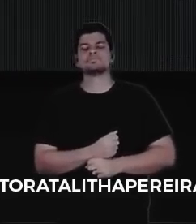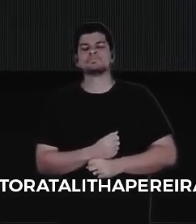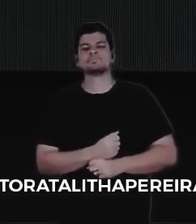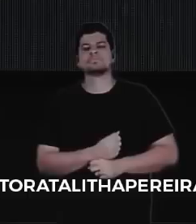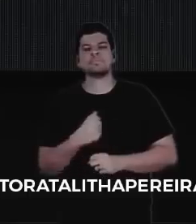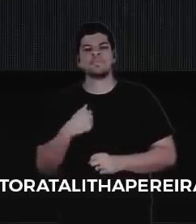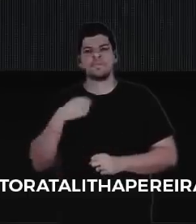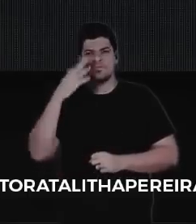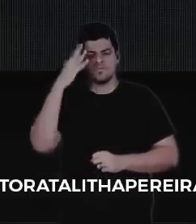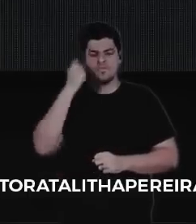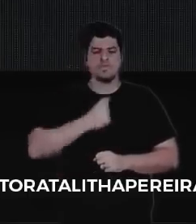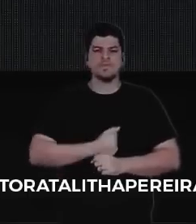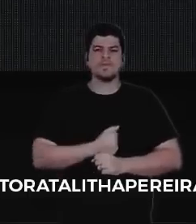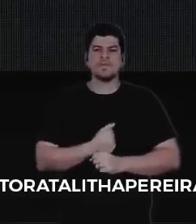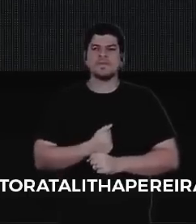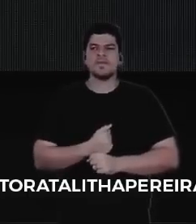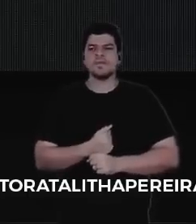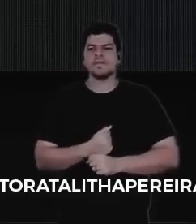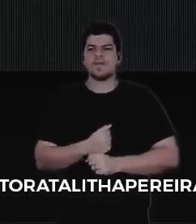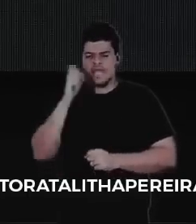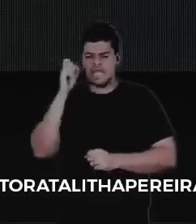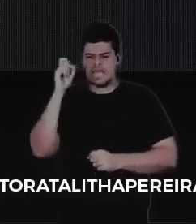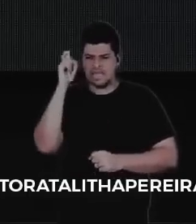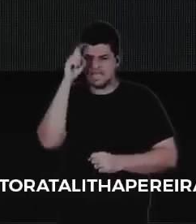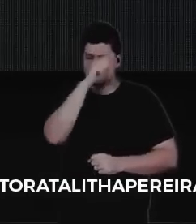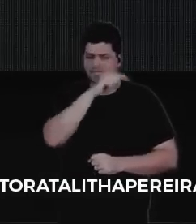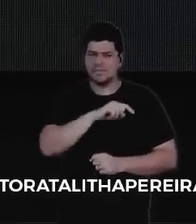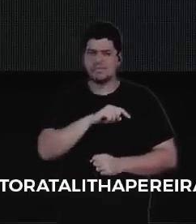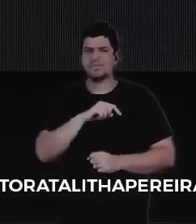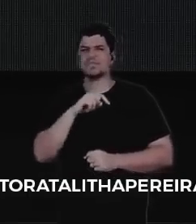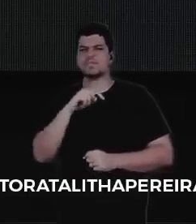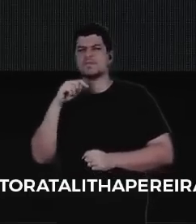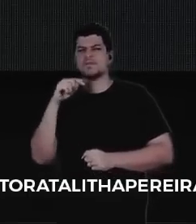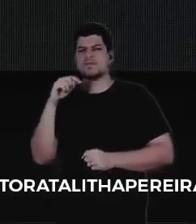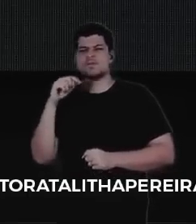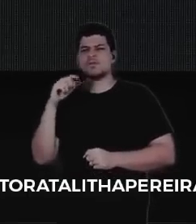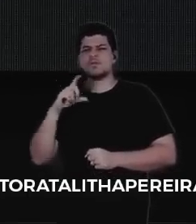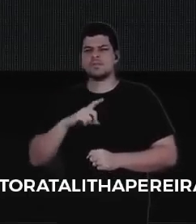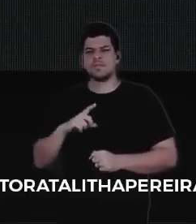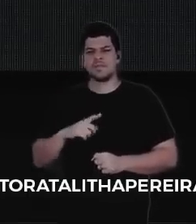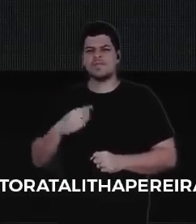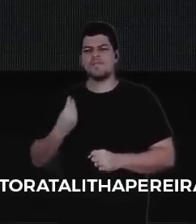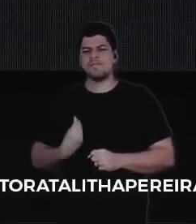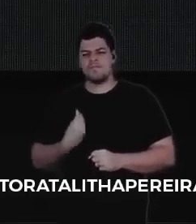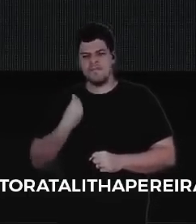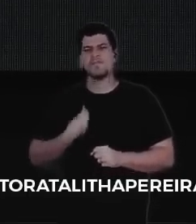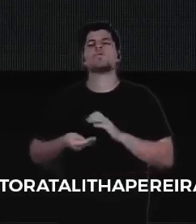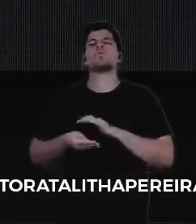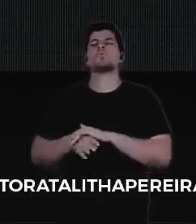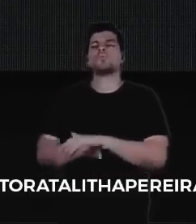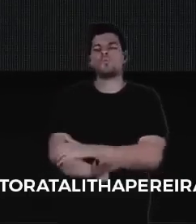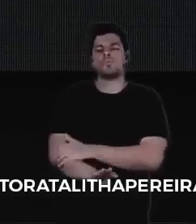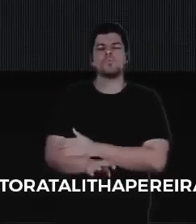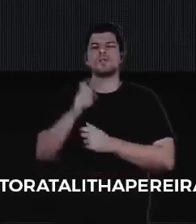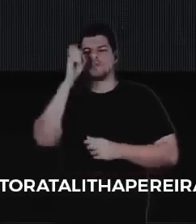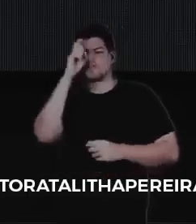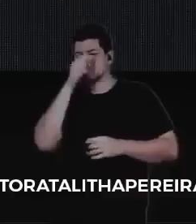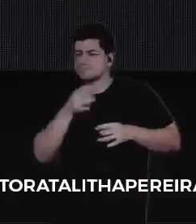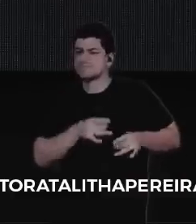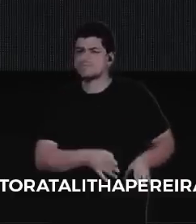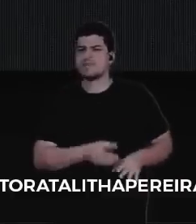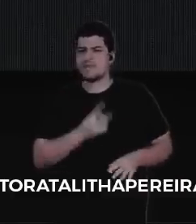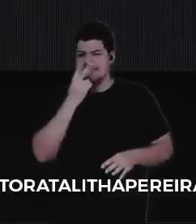Eu sei que é muito difícil, humanamente falando, da gente se libertar daquilo que a gente tem feito por tanto tempo. A gente está